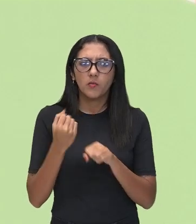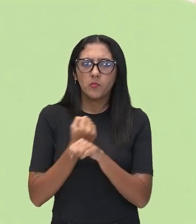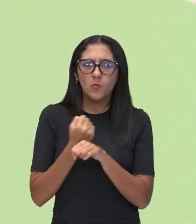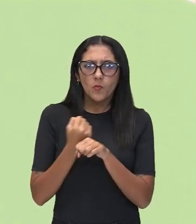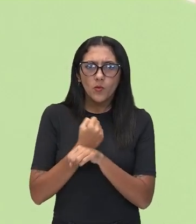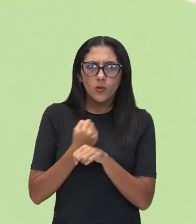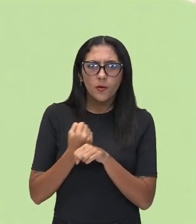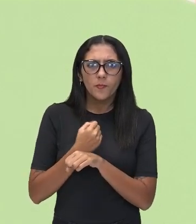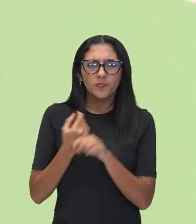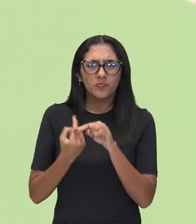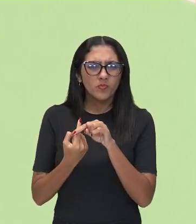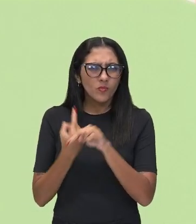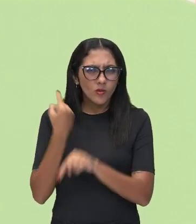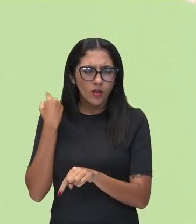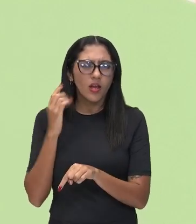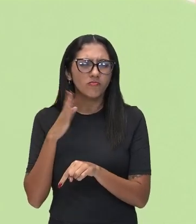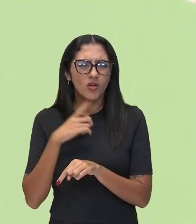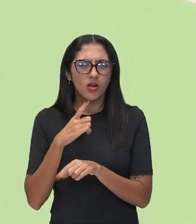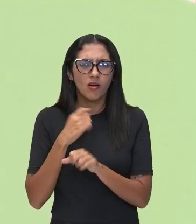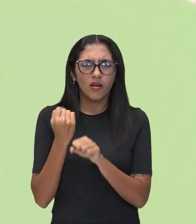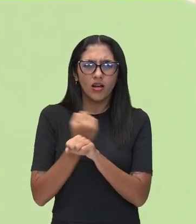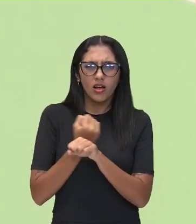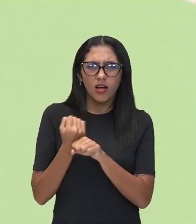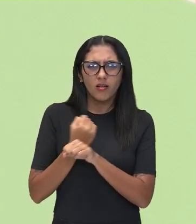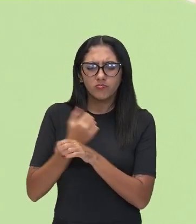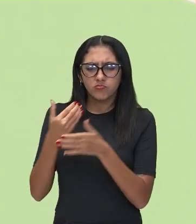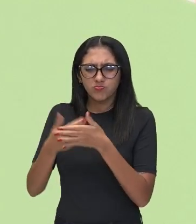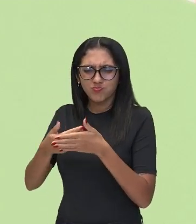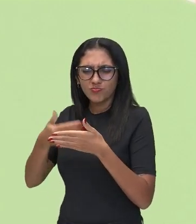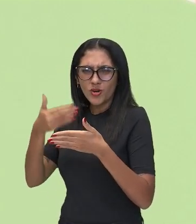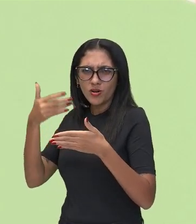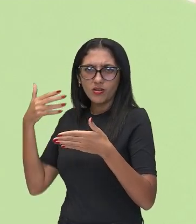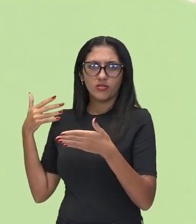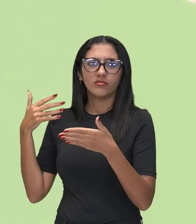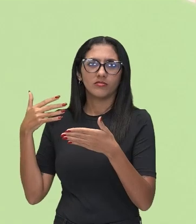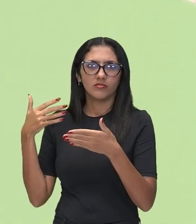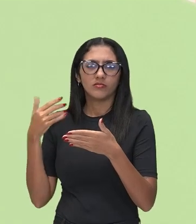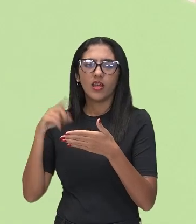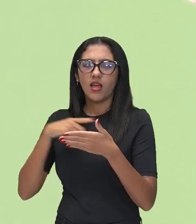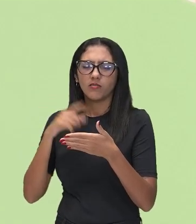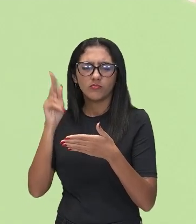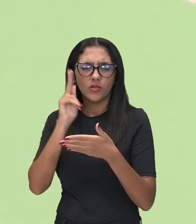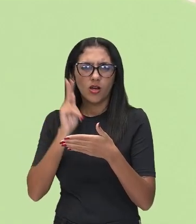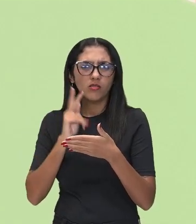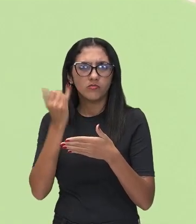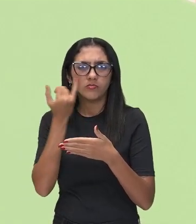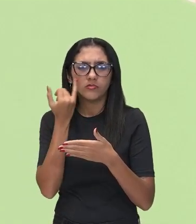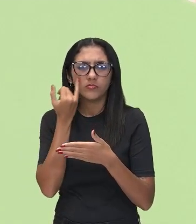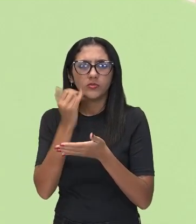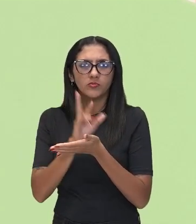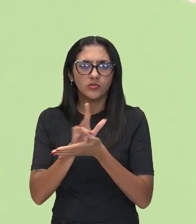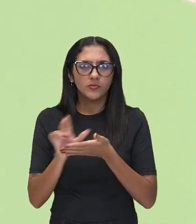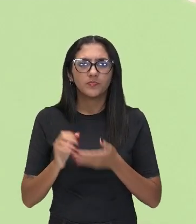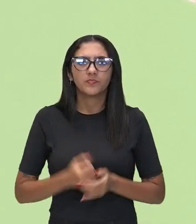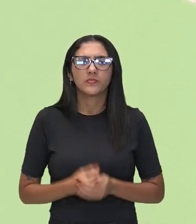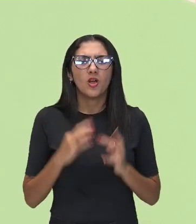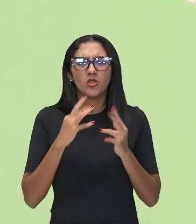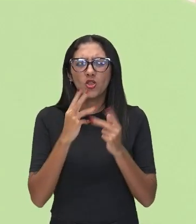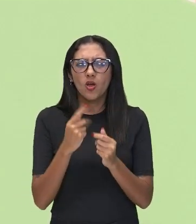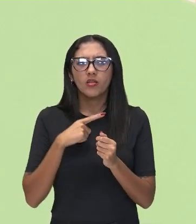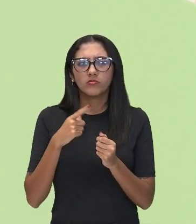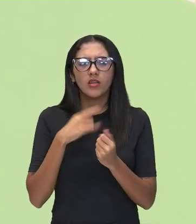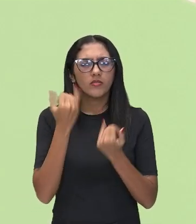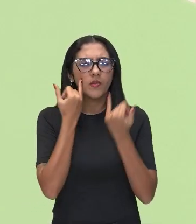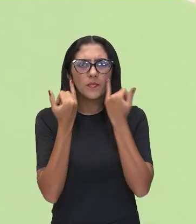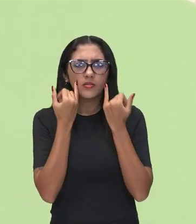é muito, muito para trás, né? E assim permitiu todos esses fósseis,